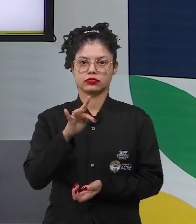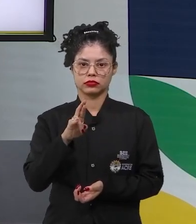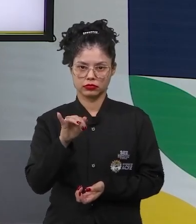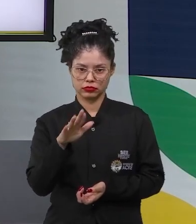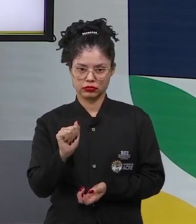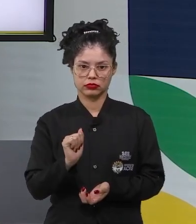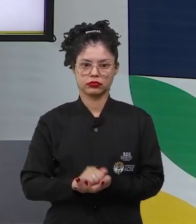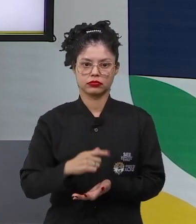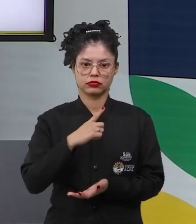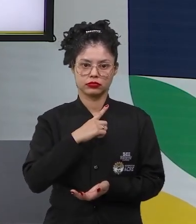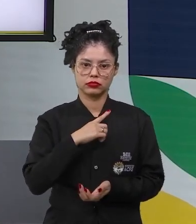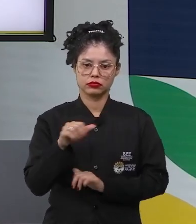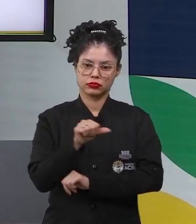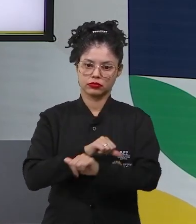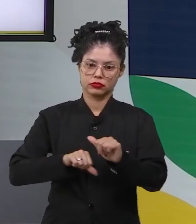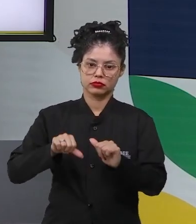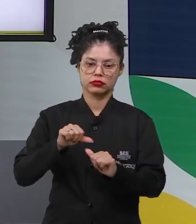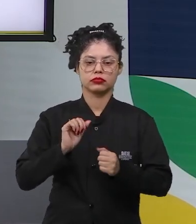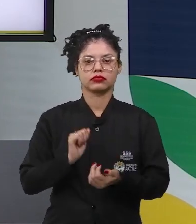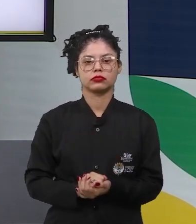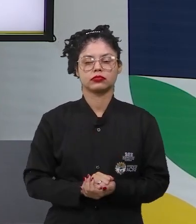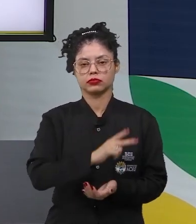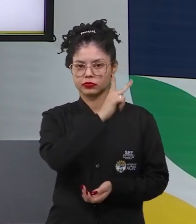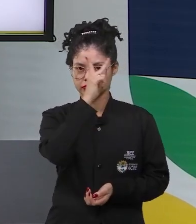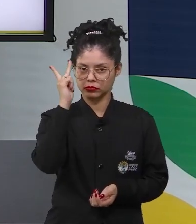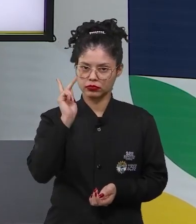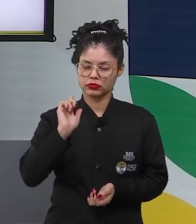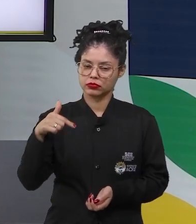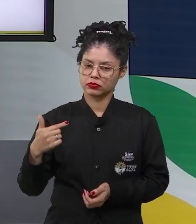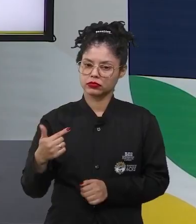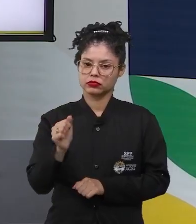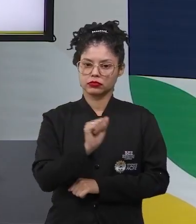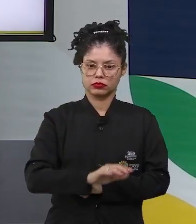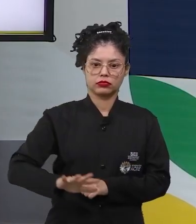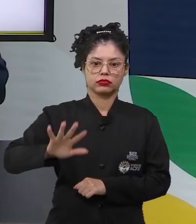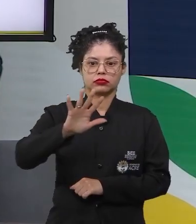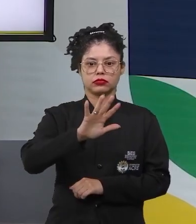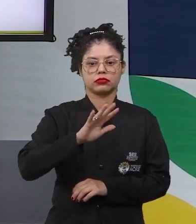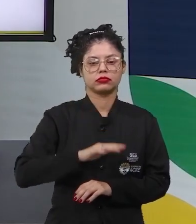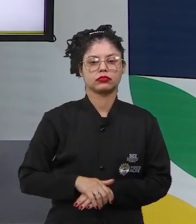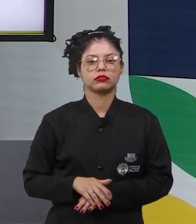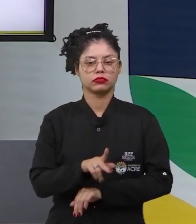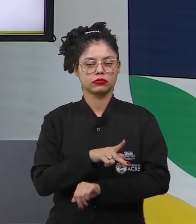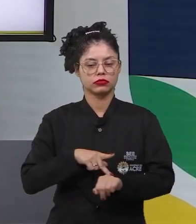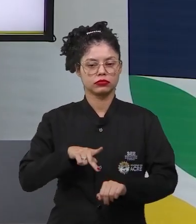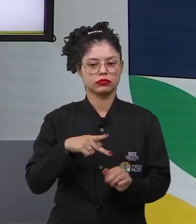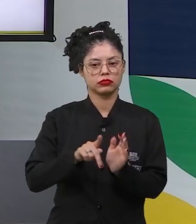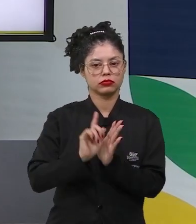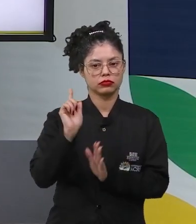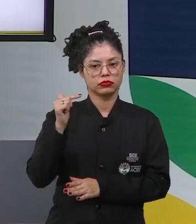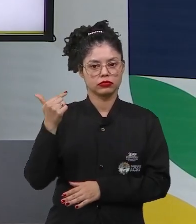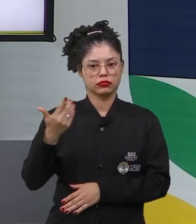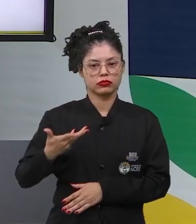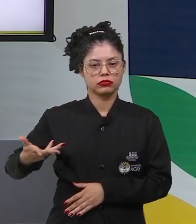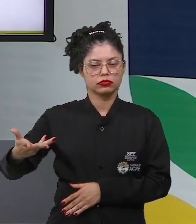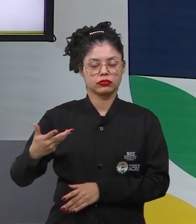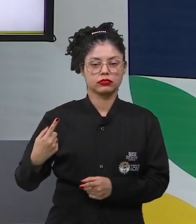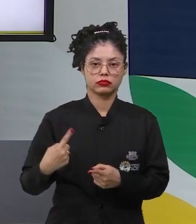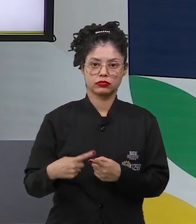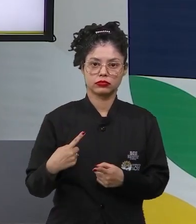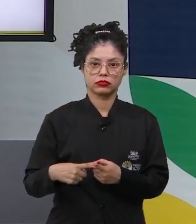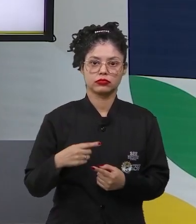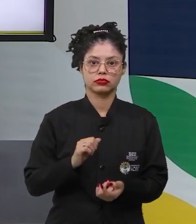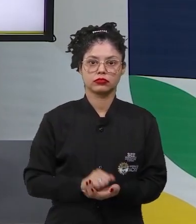você tem aversão aí a uma pessoa de outra nacionalidade. E essa aversão surge basicamente por